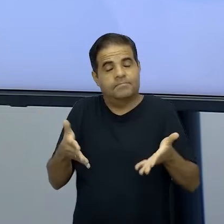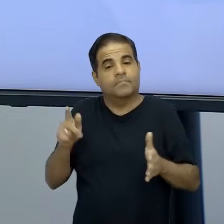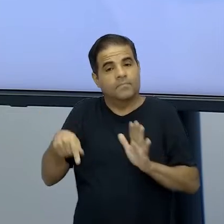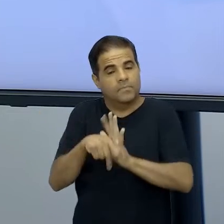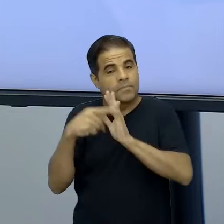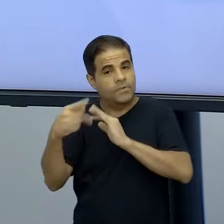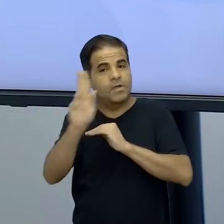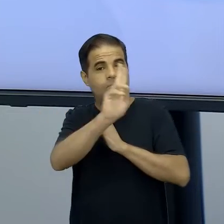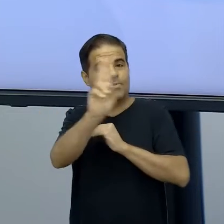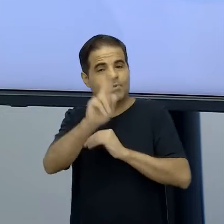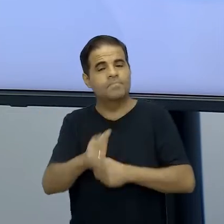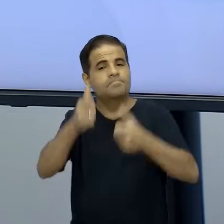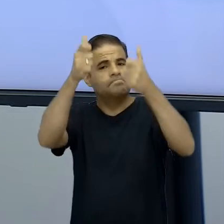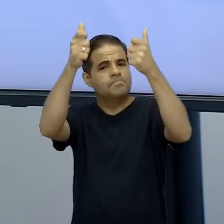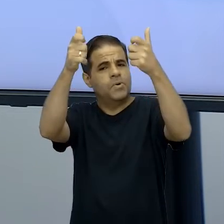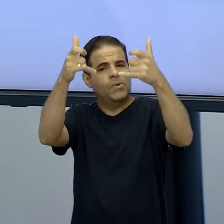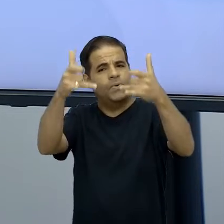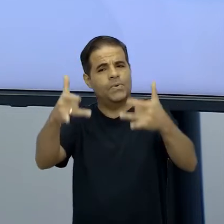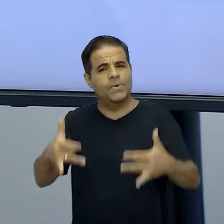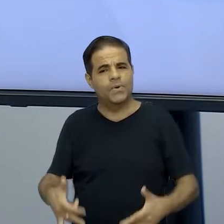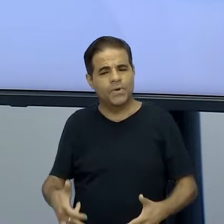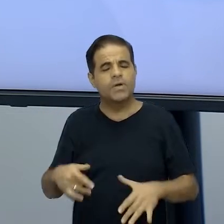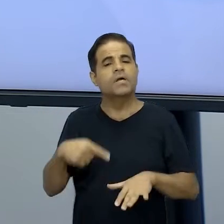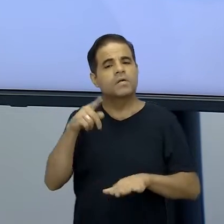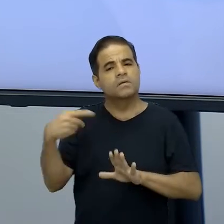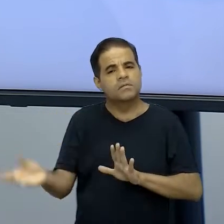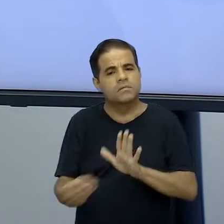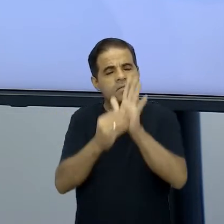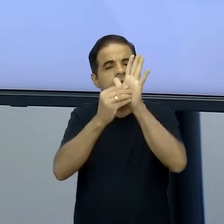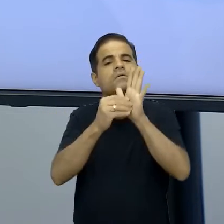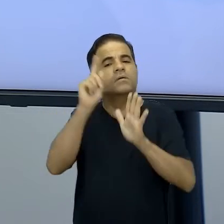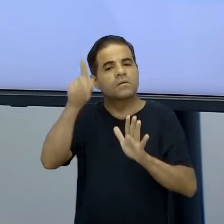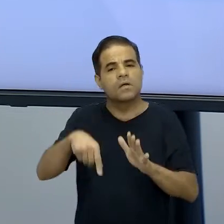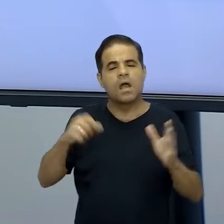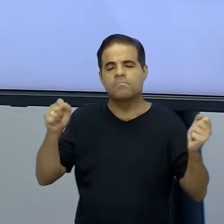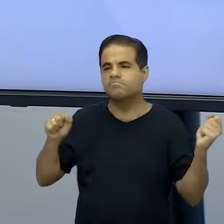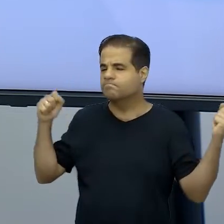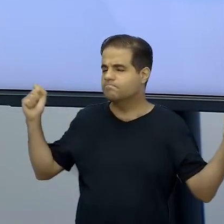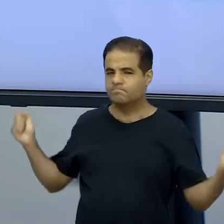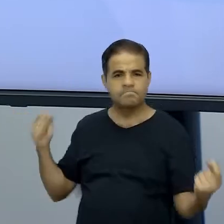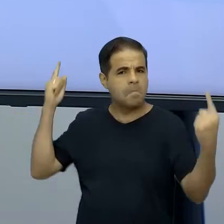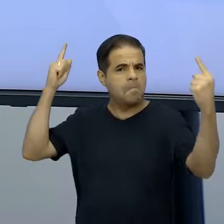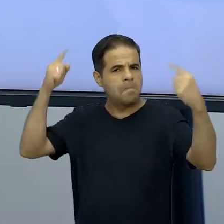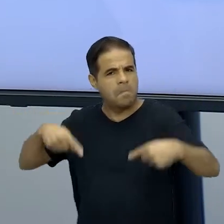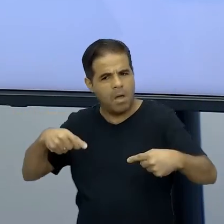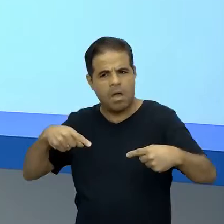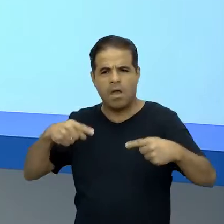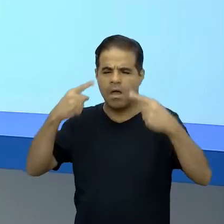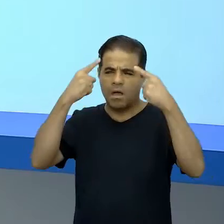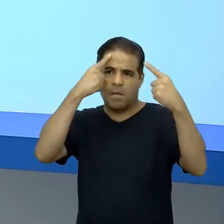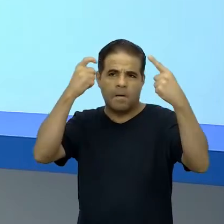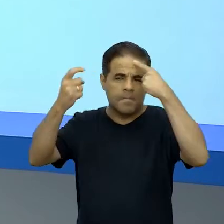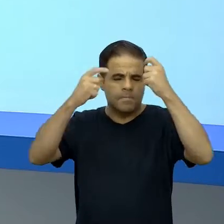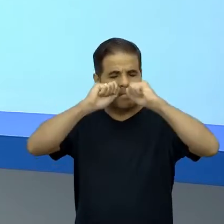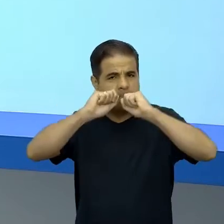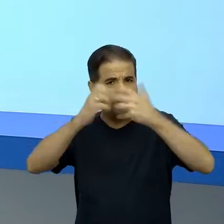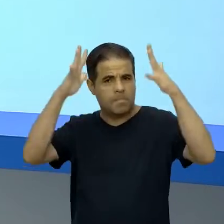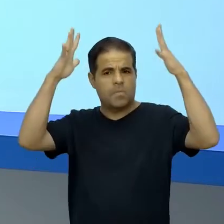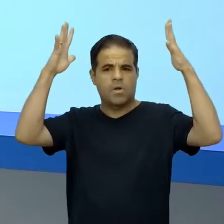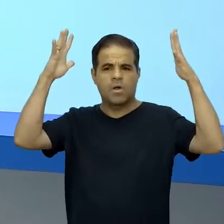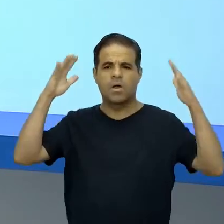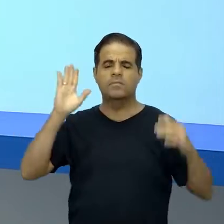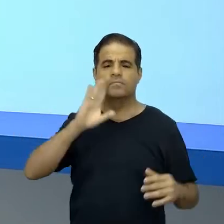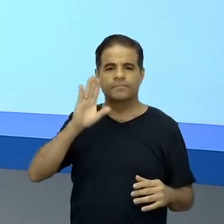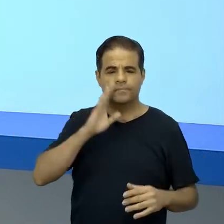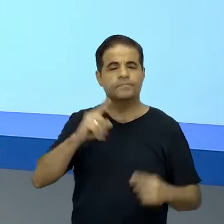próprio nome diz. Então, ele acaba fazendo um choque ali de ideias, né, Prof. Fernanda? E é muito legal porque você faz